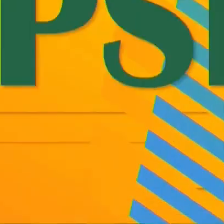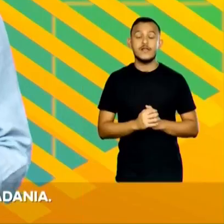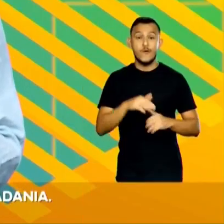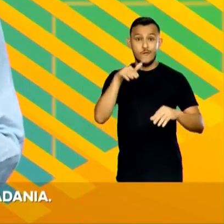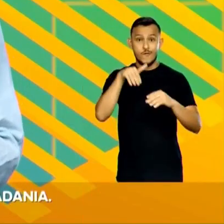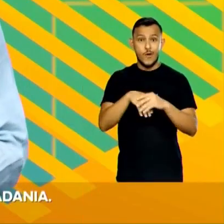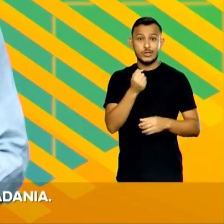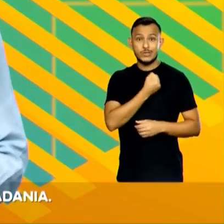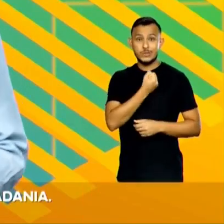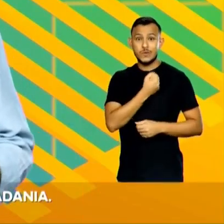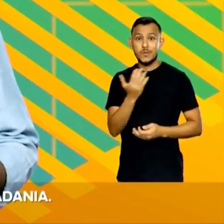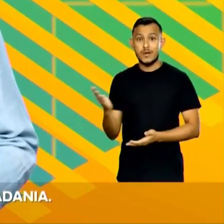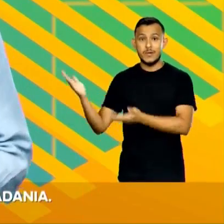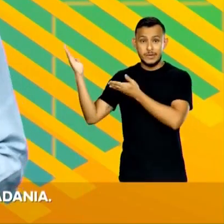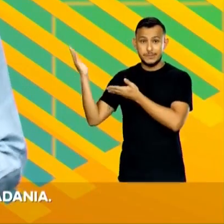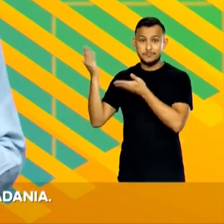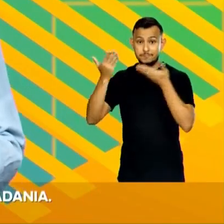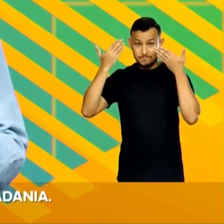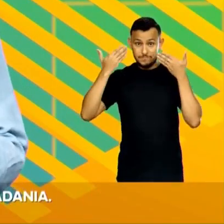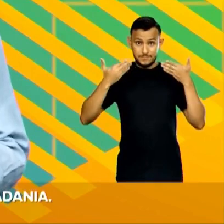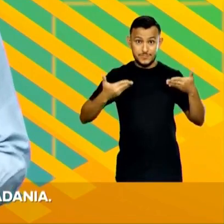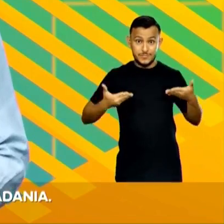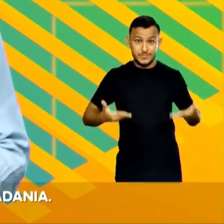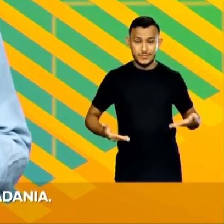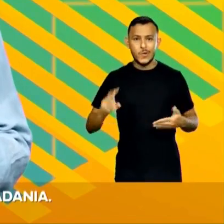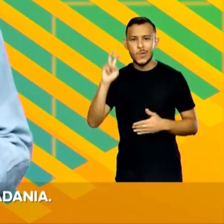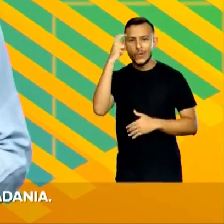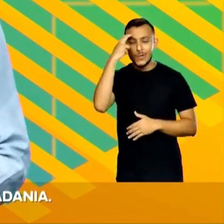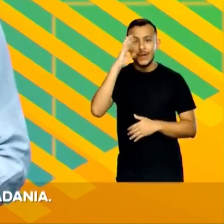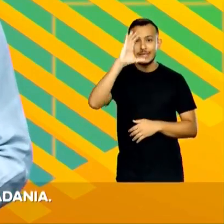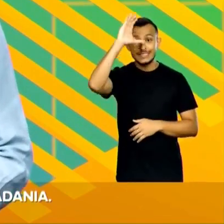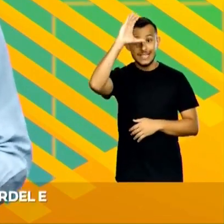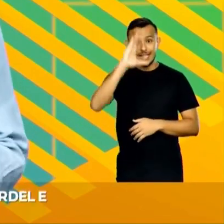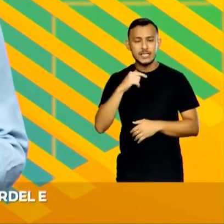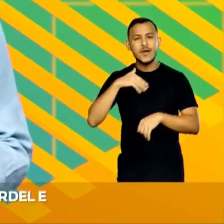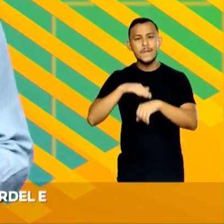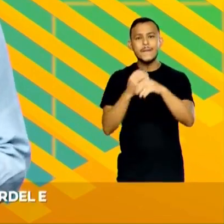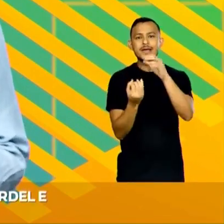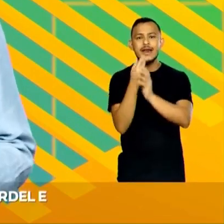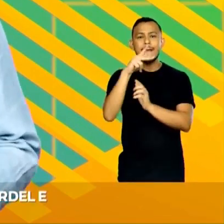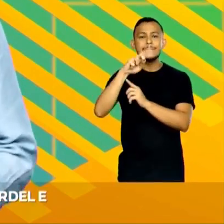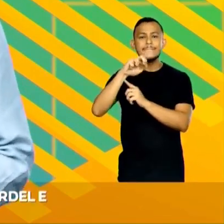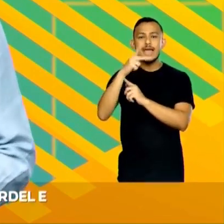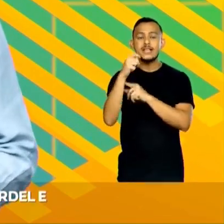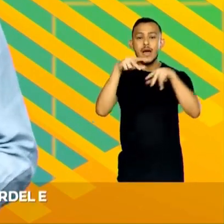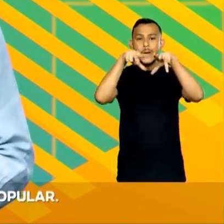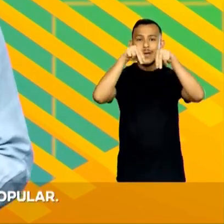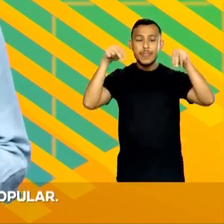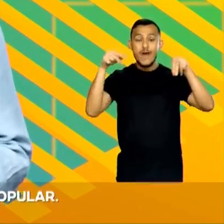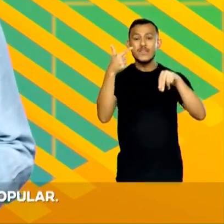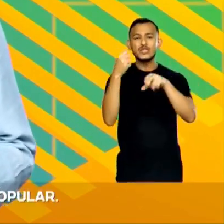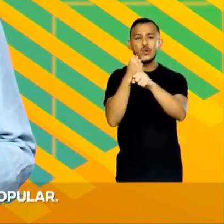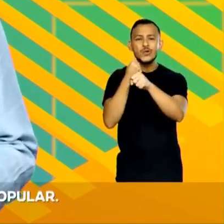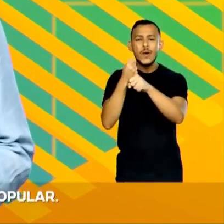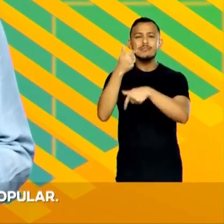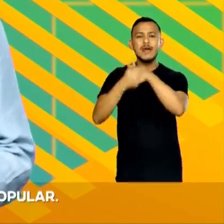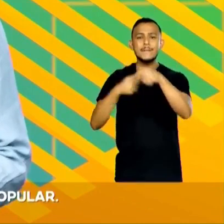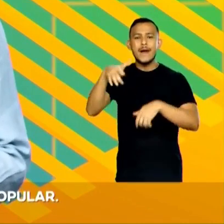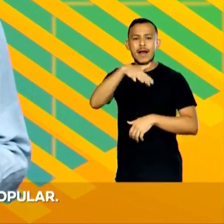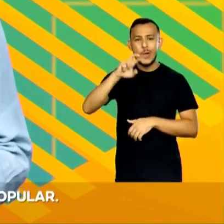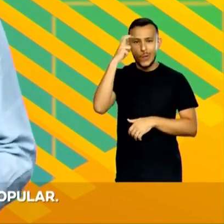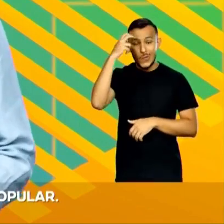PSD. Vote 55345, Tião Simpatia, Cultura e Cidadania. Sou autor da Lei Maria da Penha em Cordel e há 28